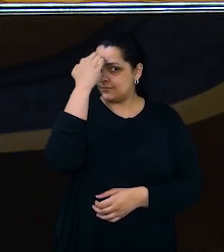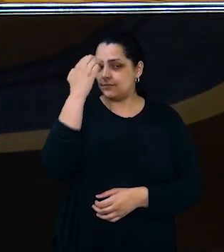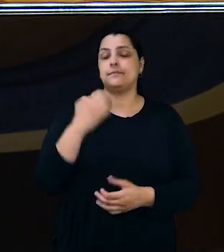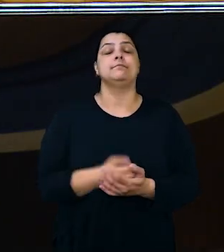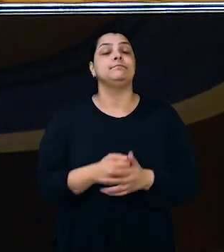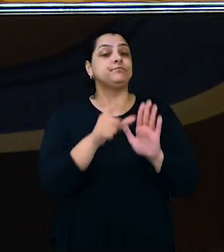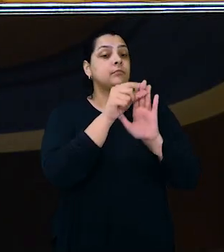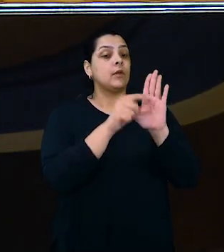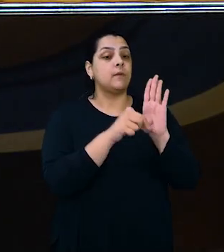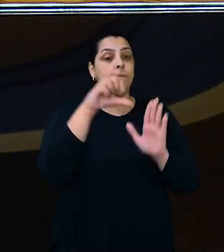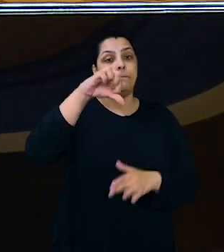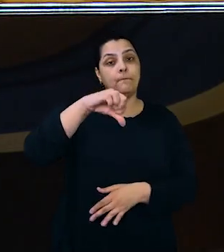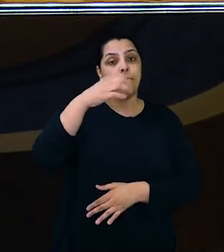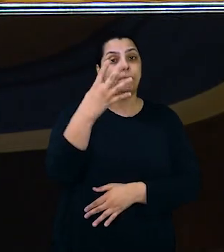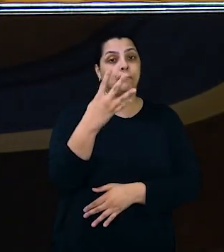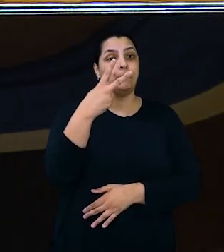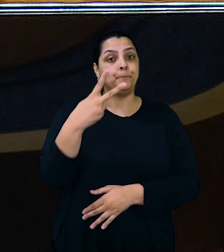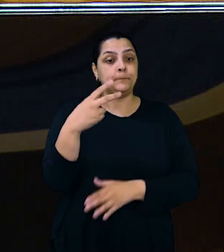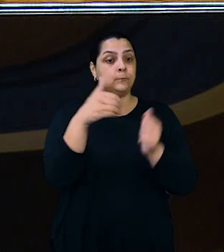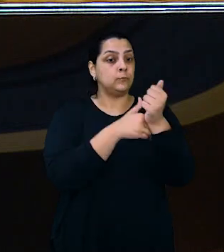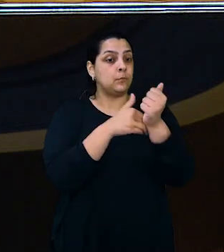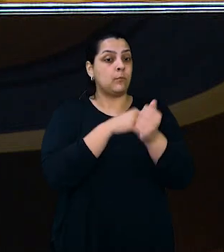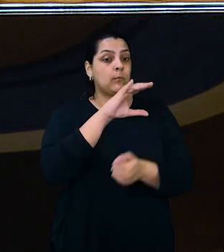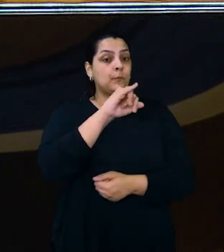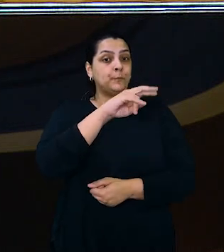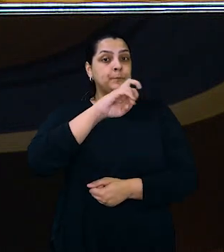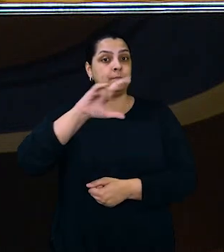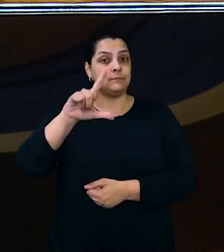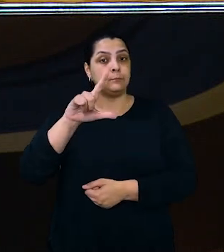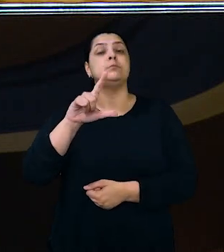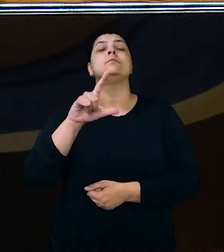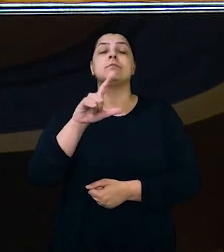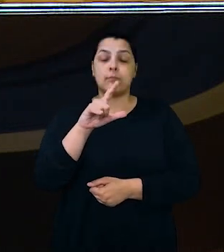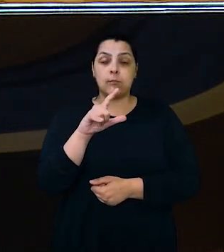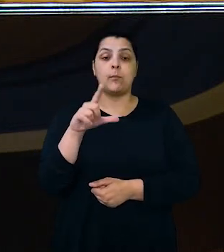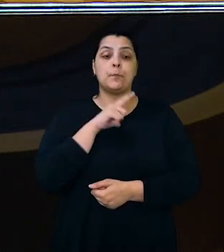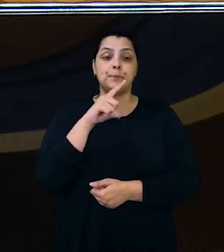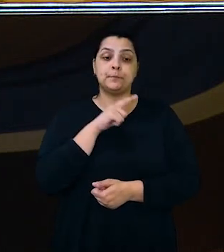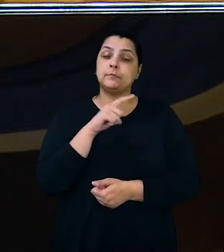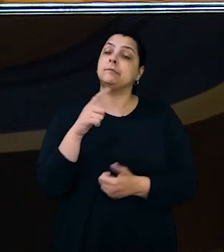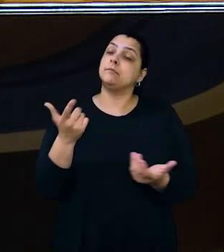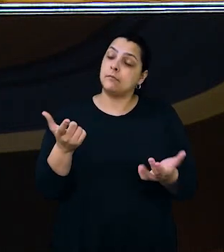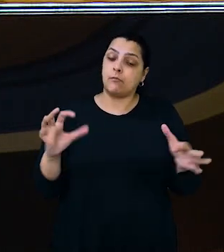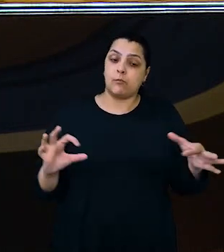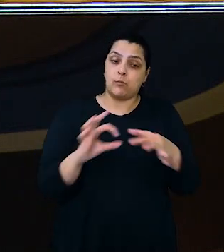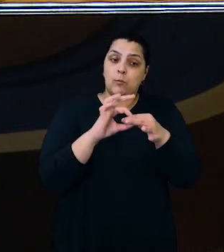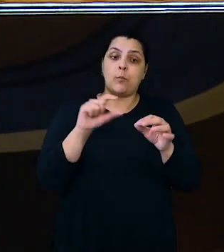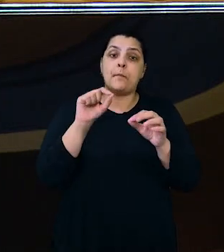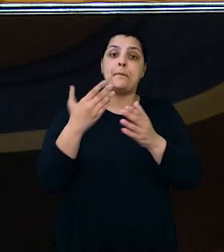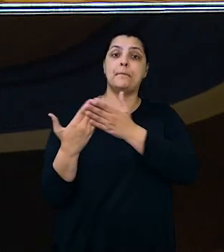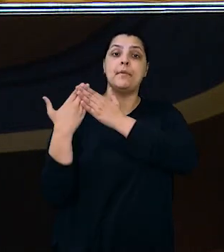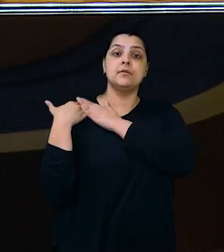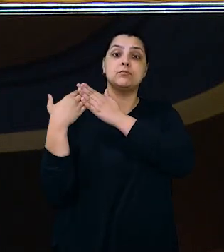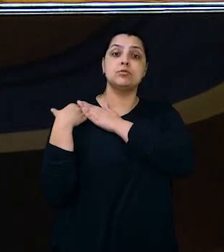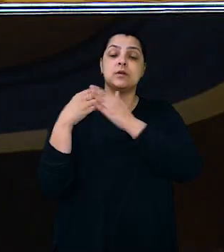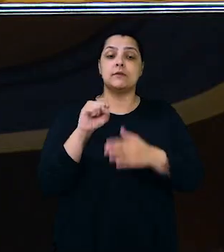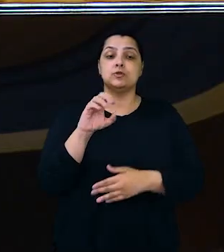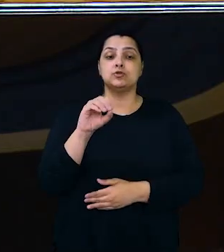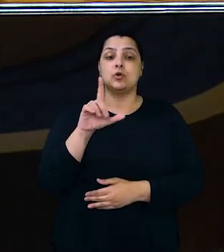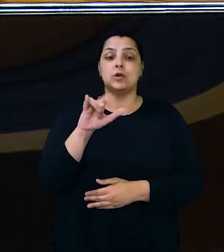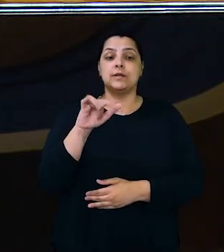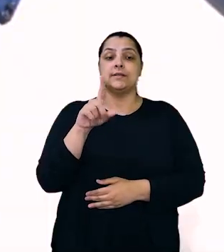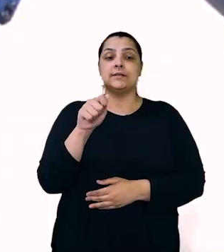artigo 942 do Código Civil, em que se prevê a solidariedade entre os responsáveis pelo